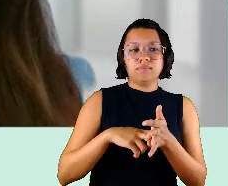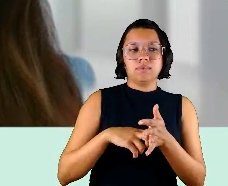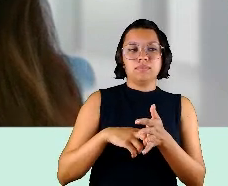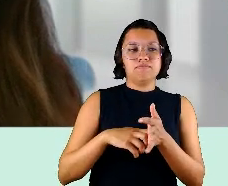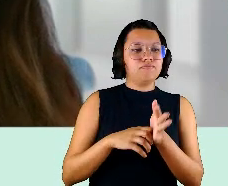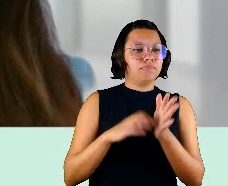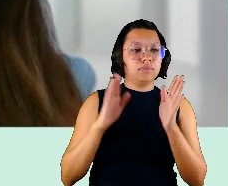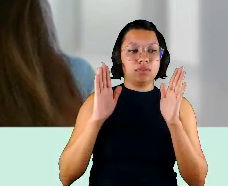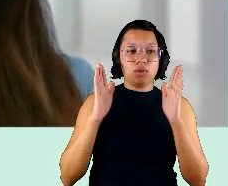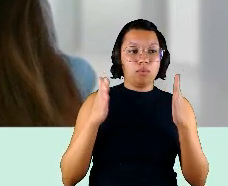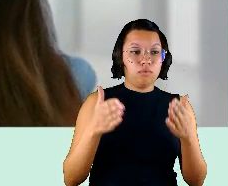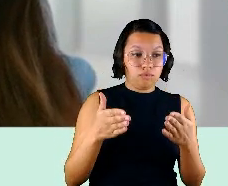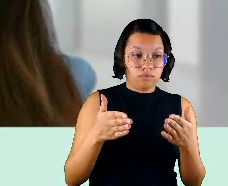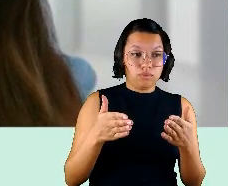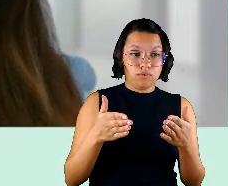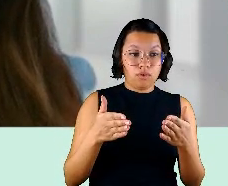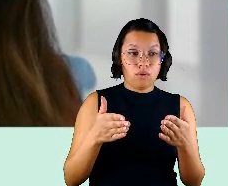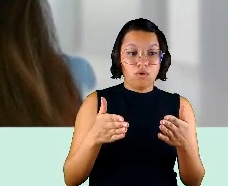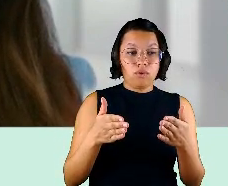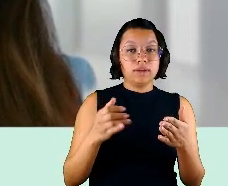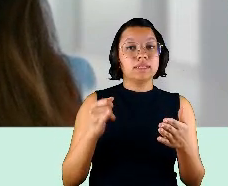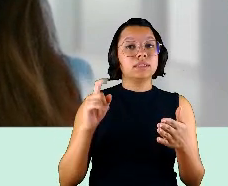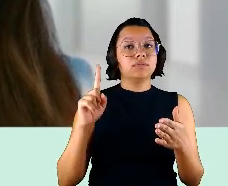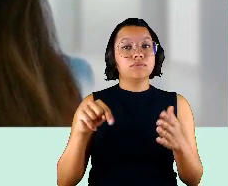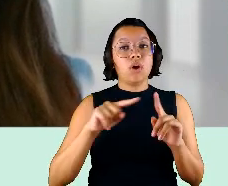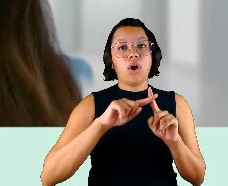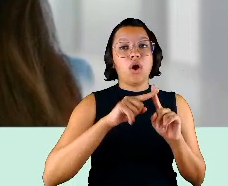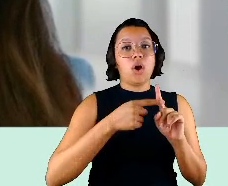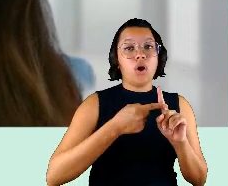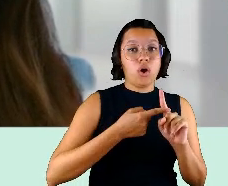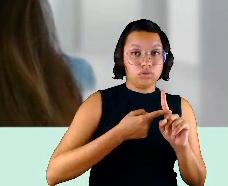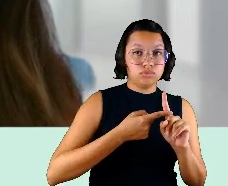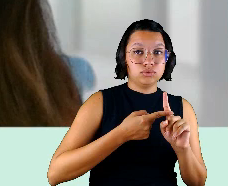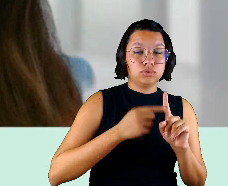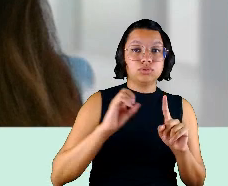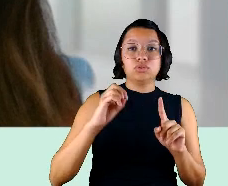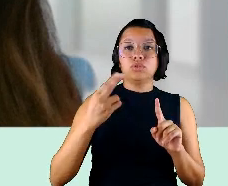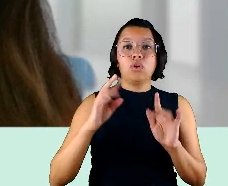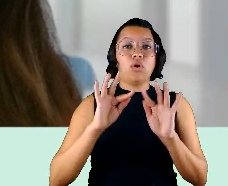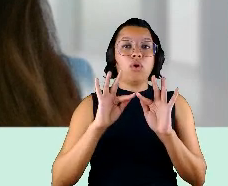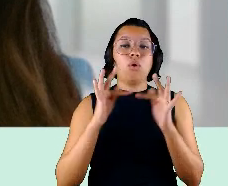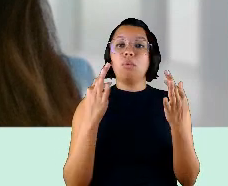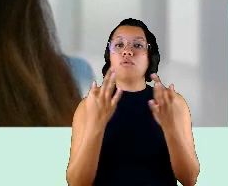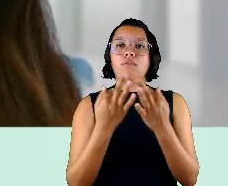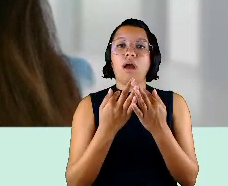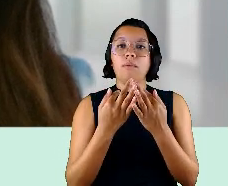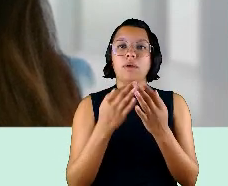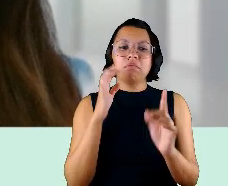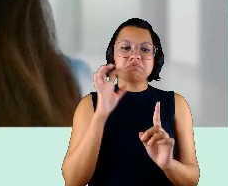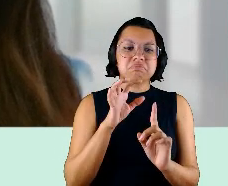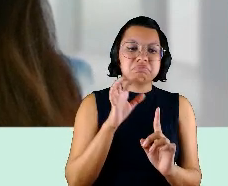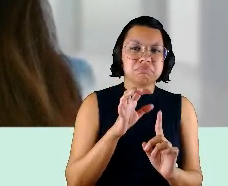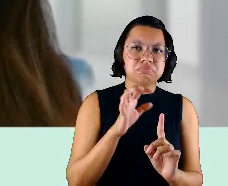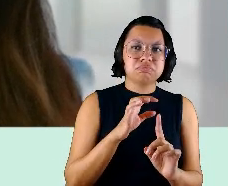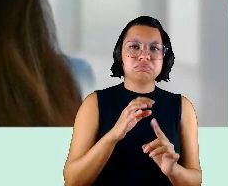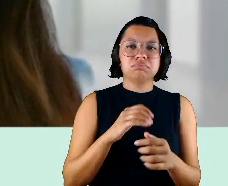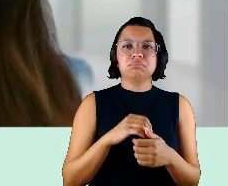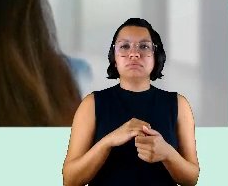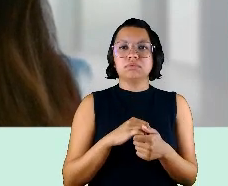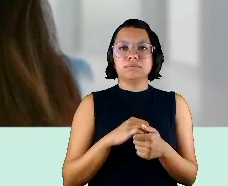se tratar de lactante ou de juiz ou sua família ameaçada, né? Quando tiver a questão